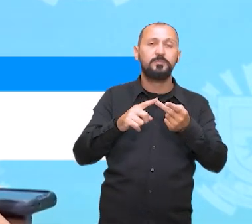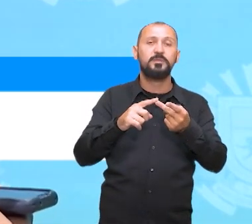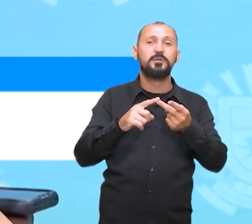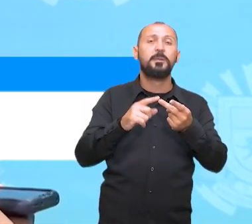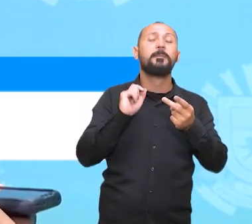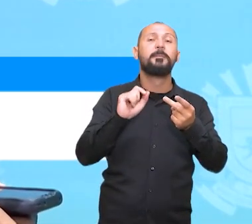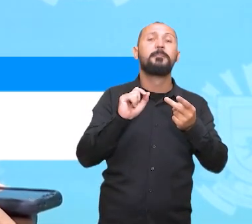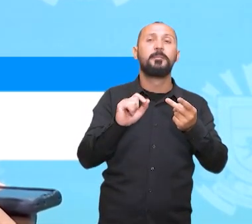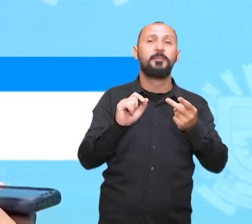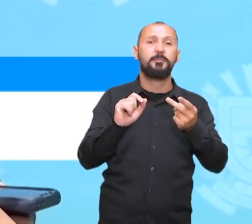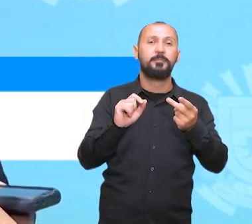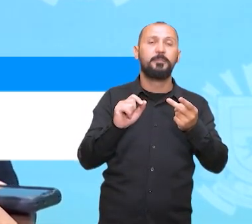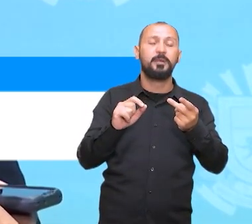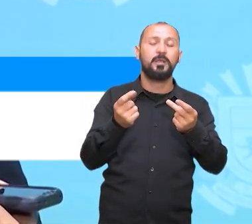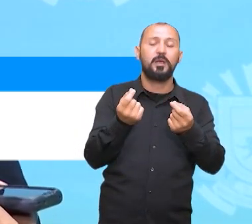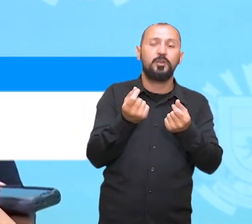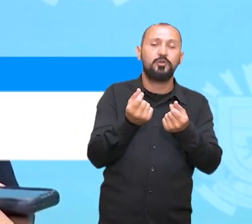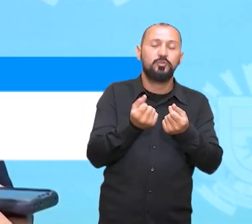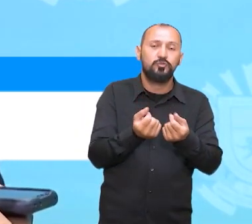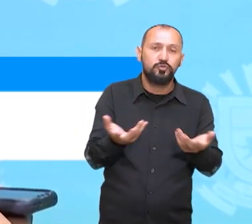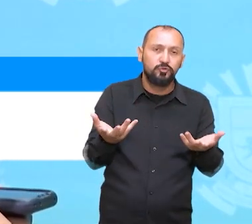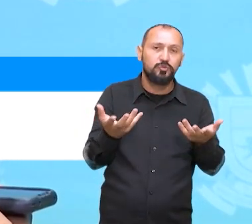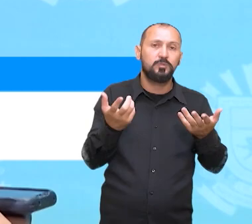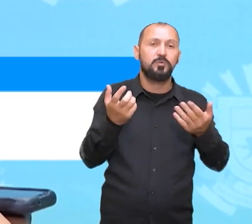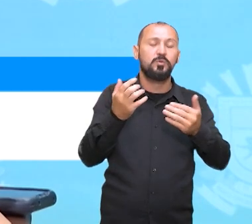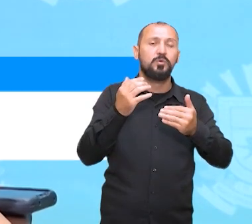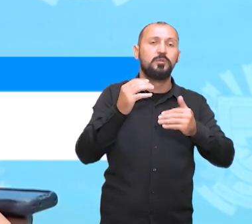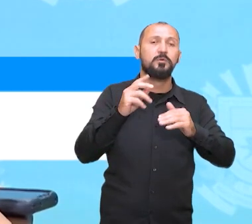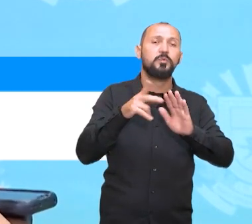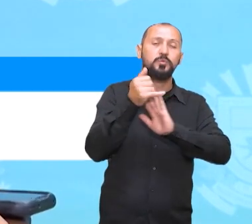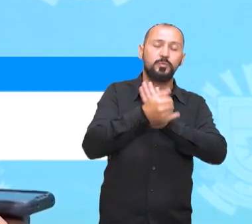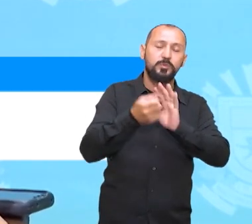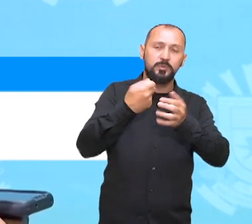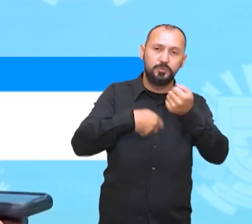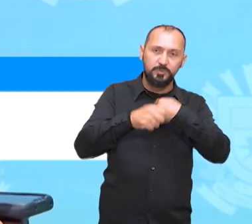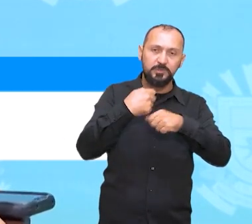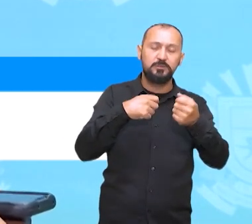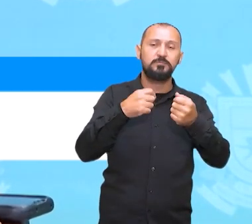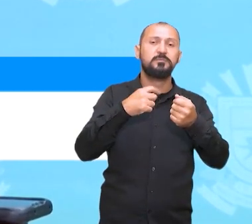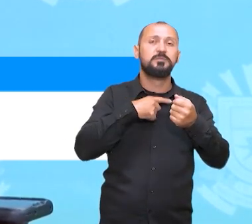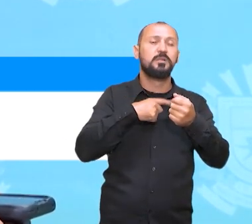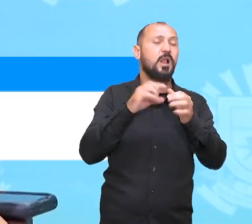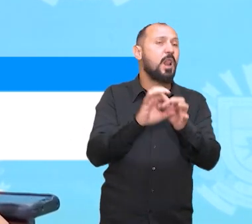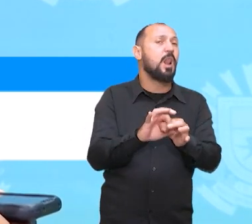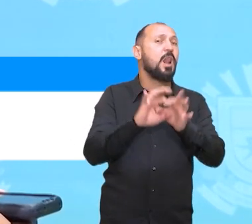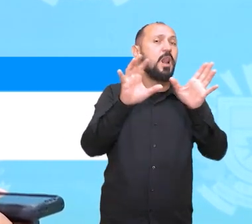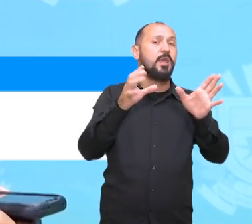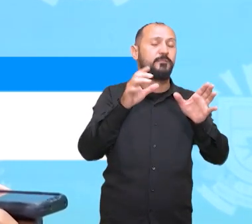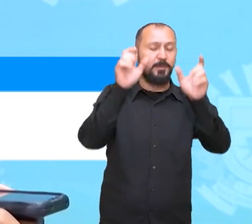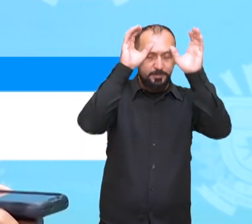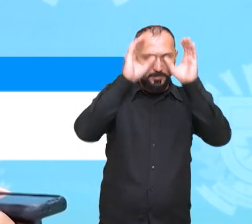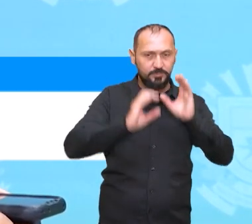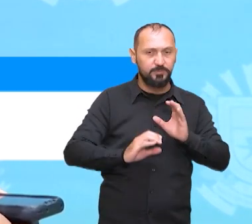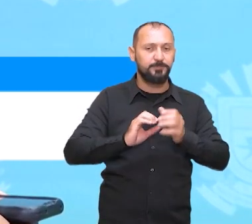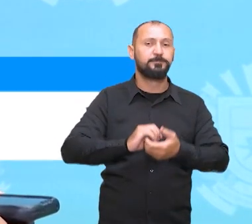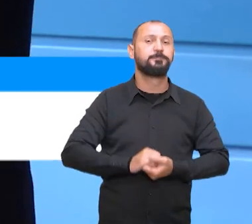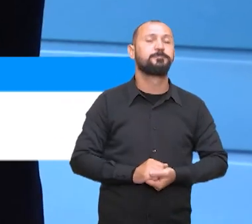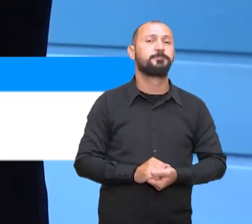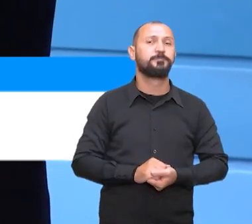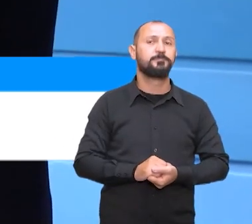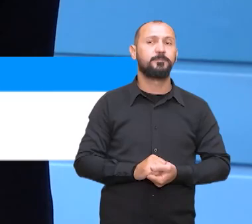corrupção e para que toda a despesa e, enfim, os processos administrativos tenham livre acesso ao nosso